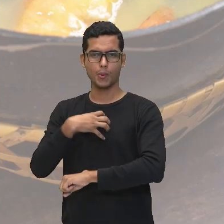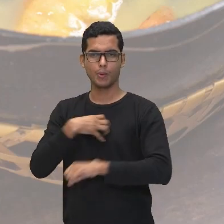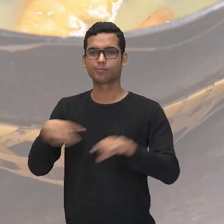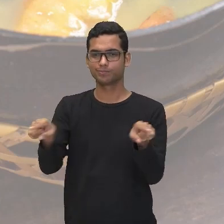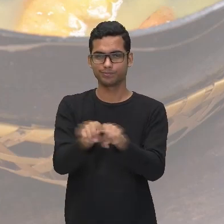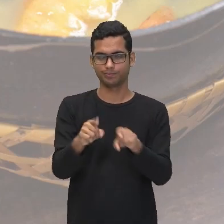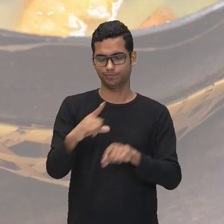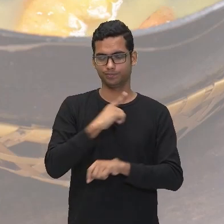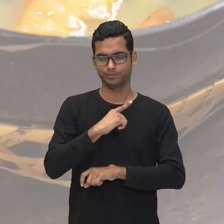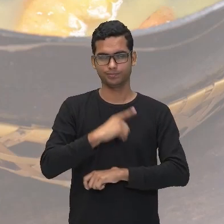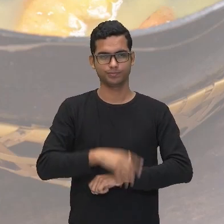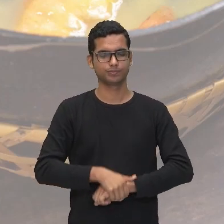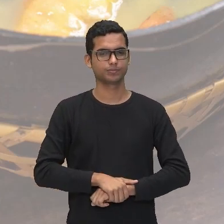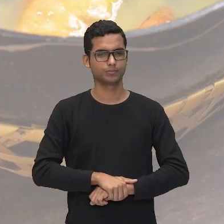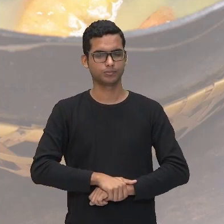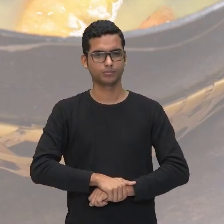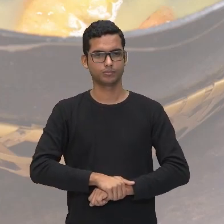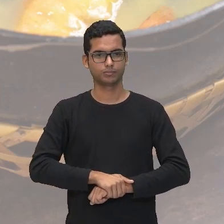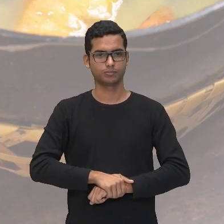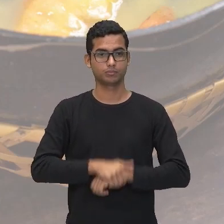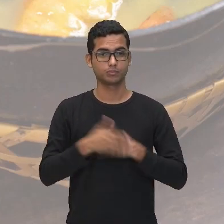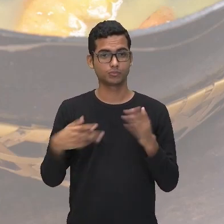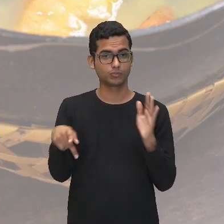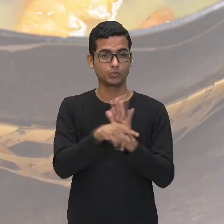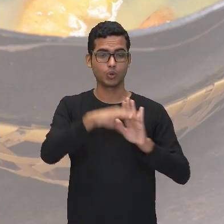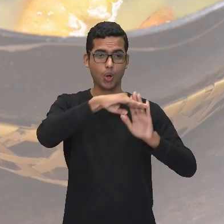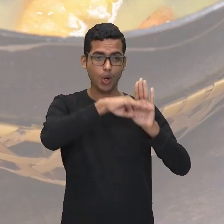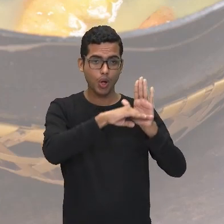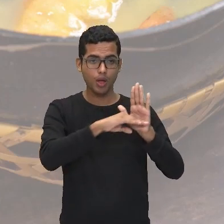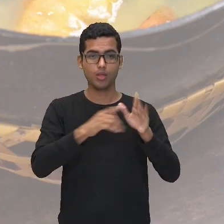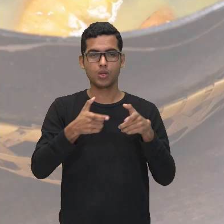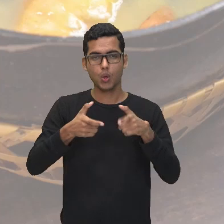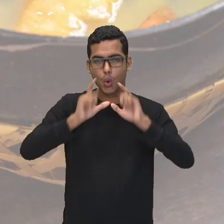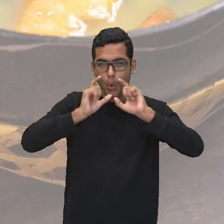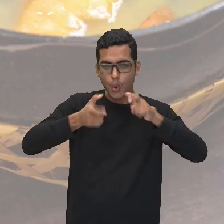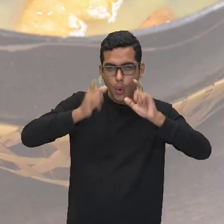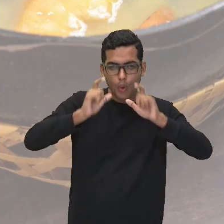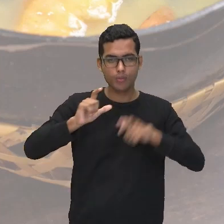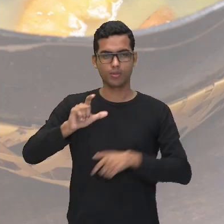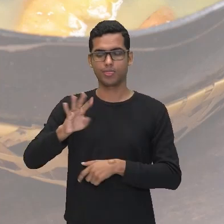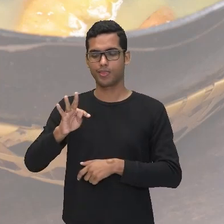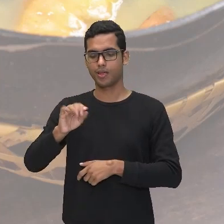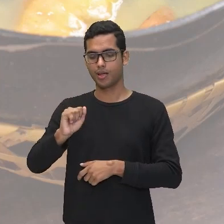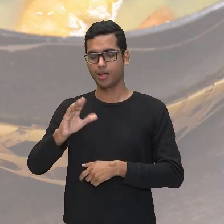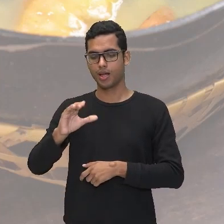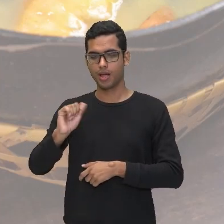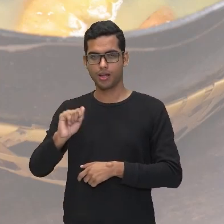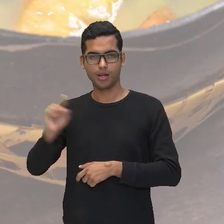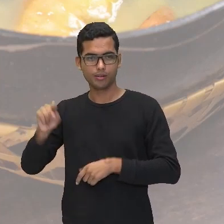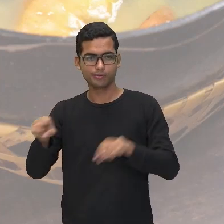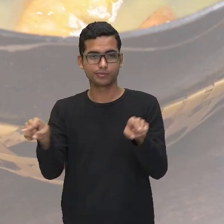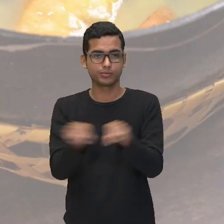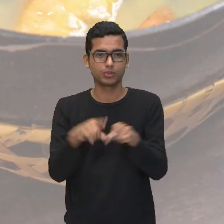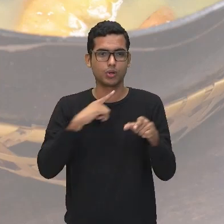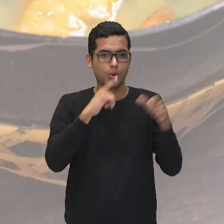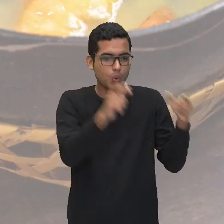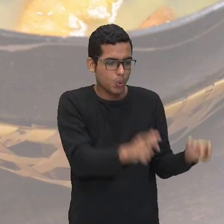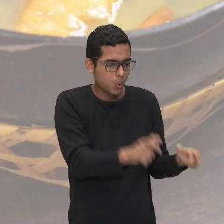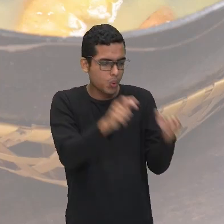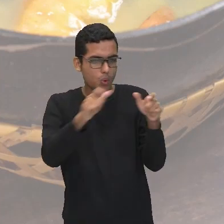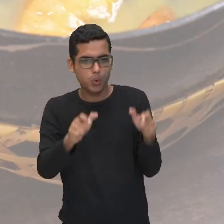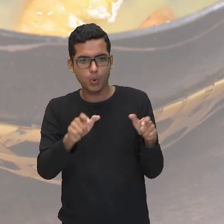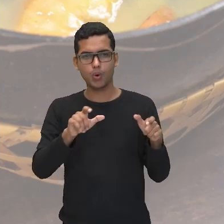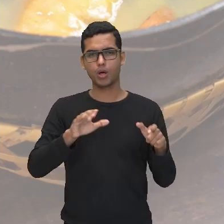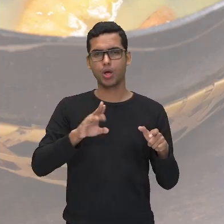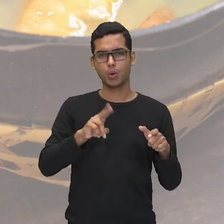isso? Então receita de tacacá é o título desse poema. Ponha numa cuia açu